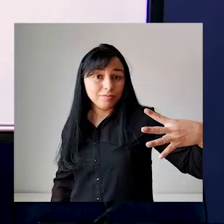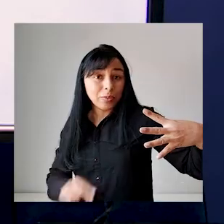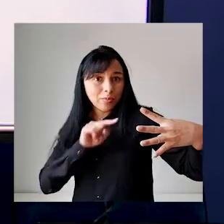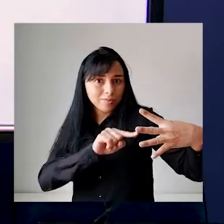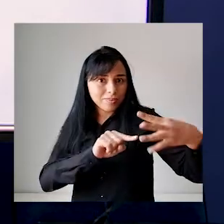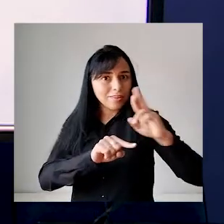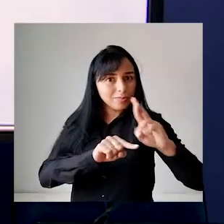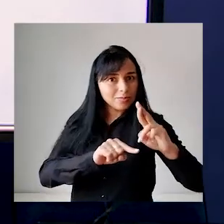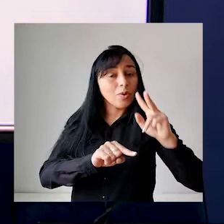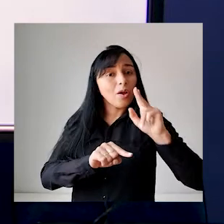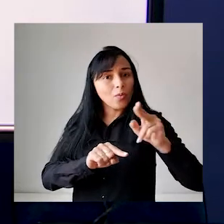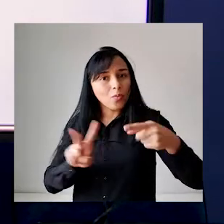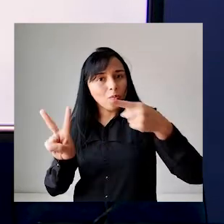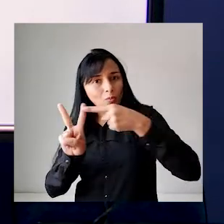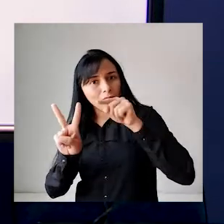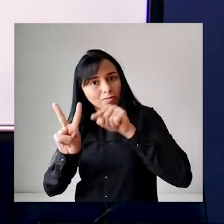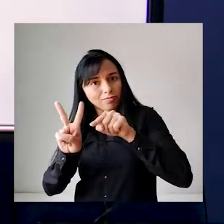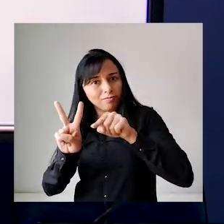27,04.